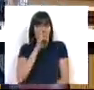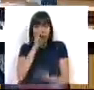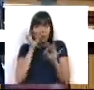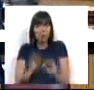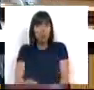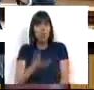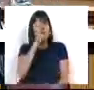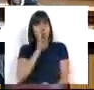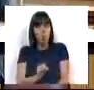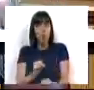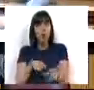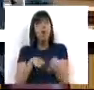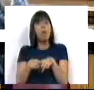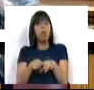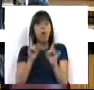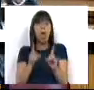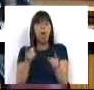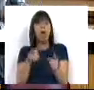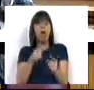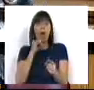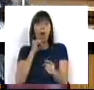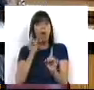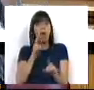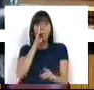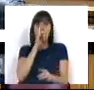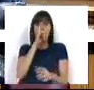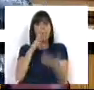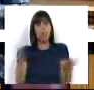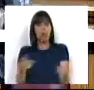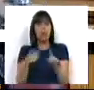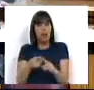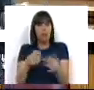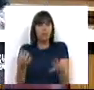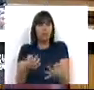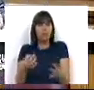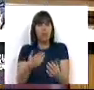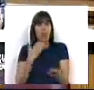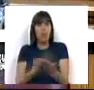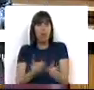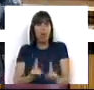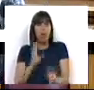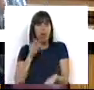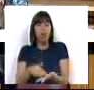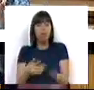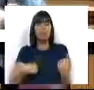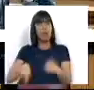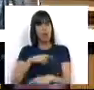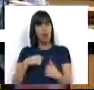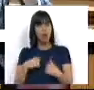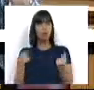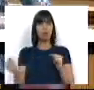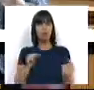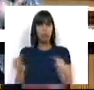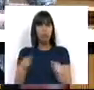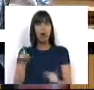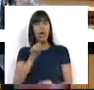E o governo suporta as suas políticas em rotundas mentiras, e isso obviamente não dá resultado. Quando nós